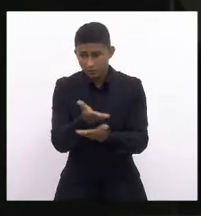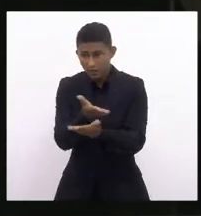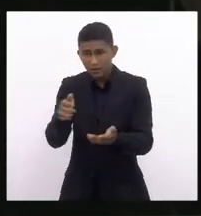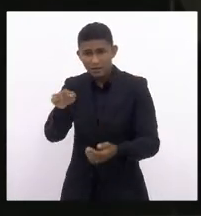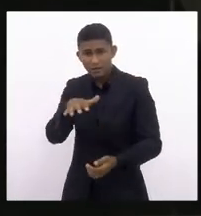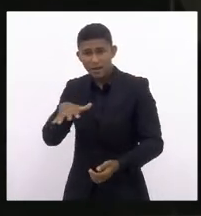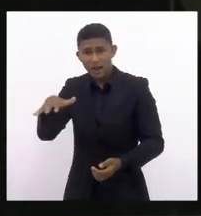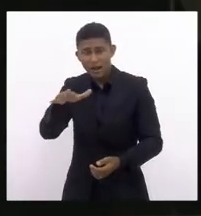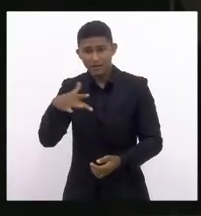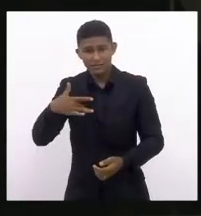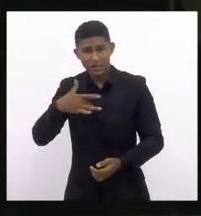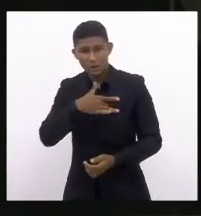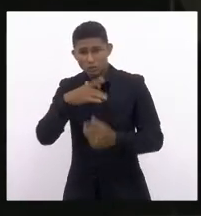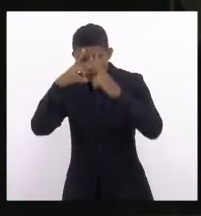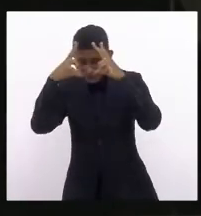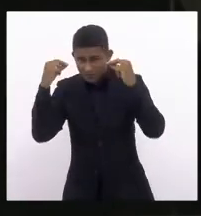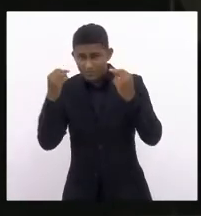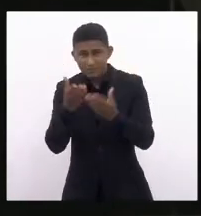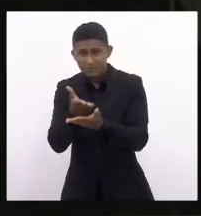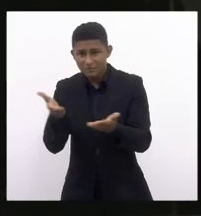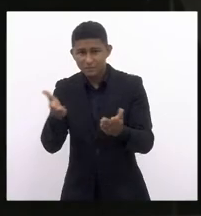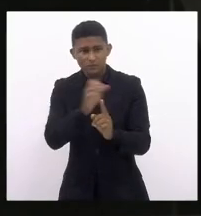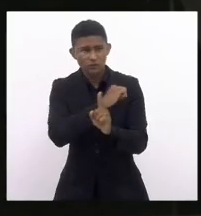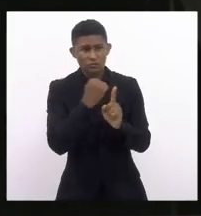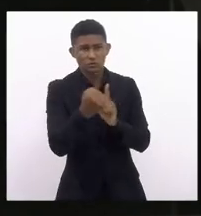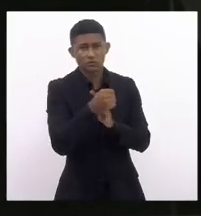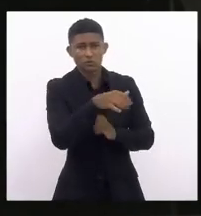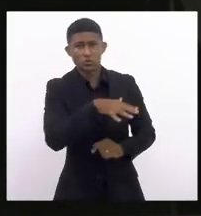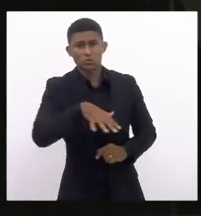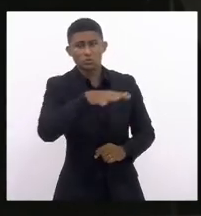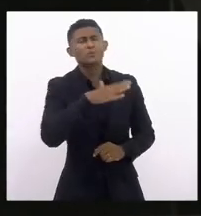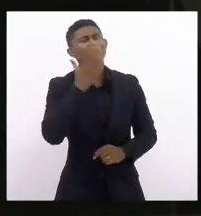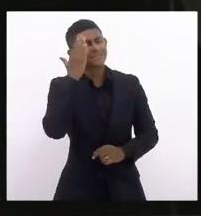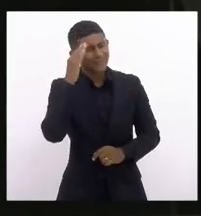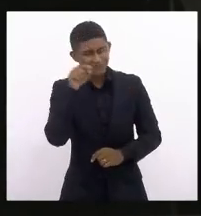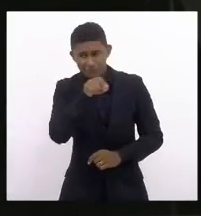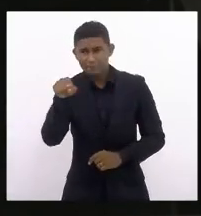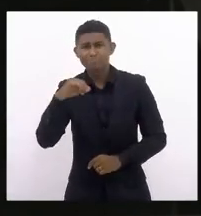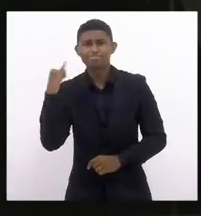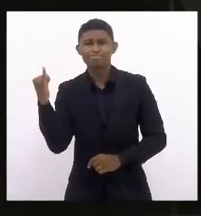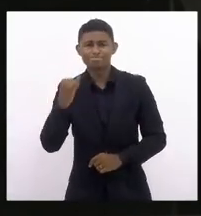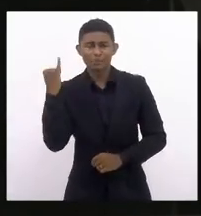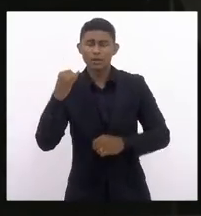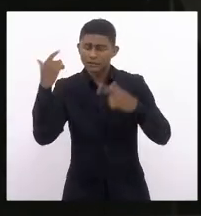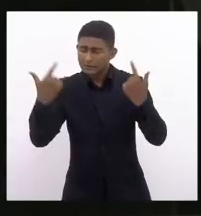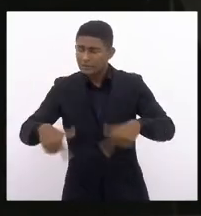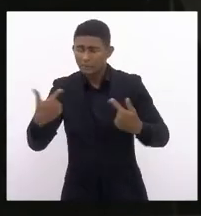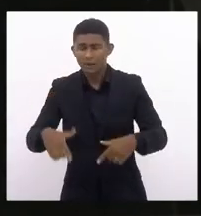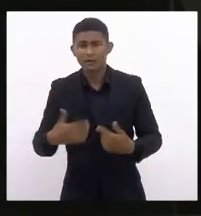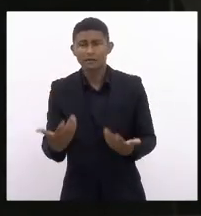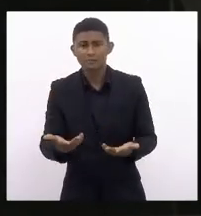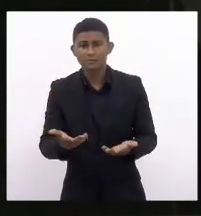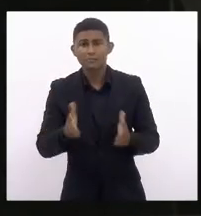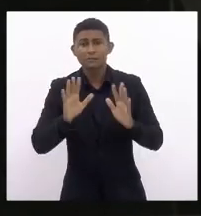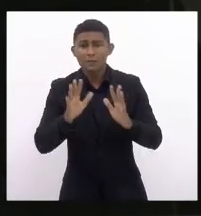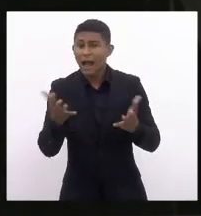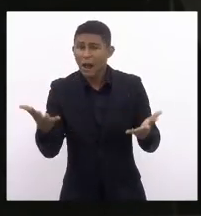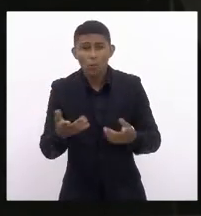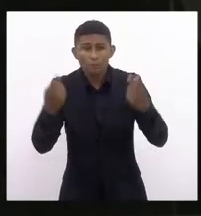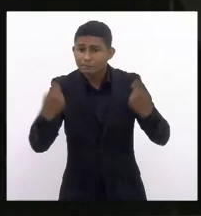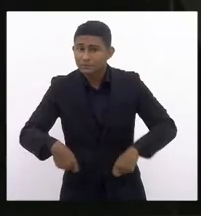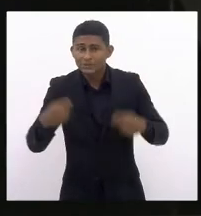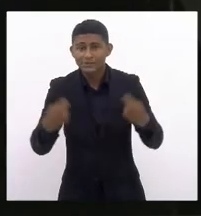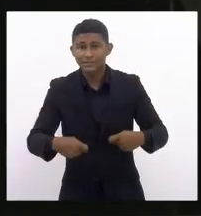de reconhecimento social do trabalho da enfermagem, se eles não forem reconhecidos agora, Tia Ju,